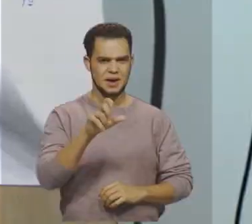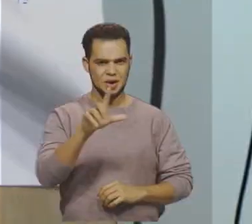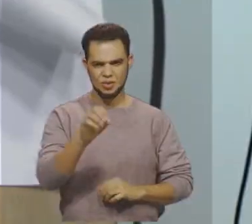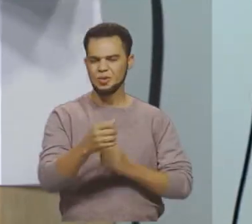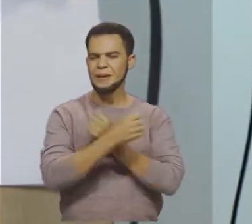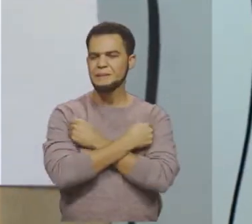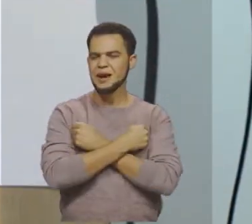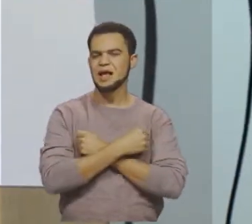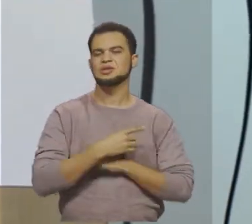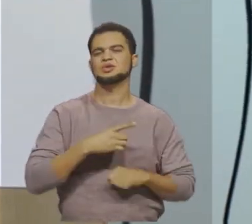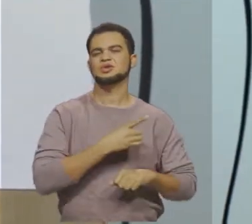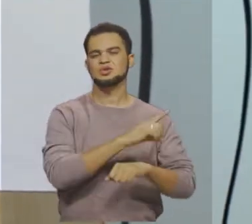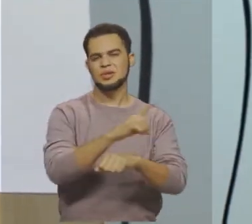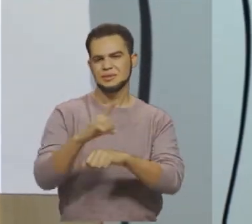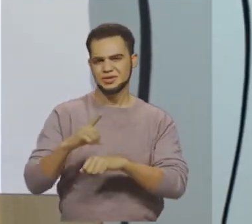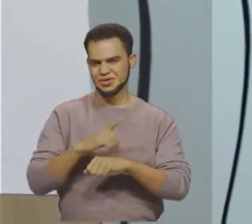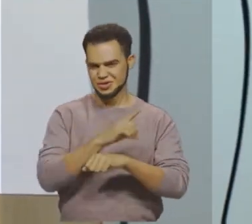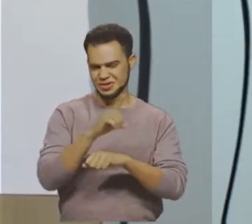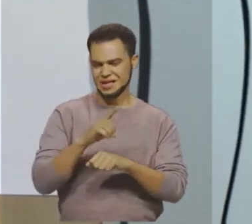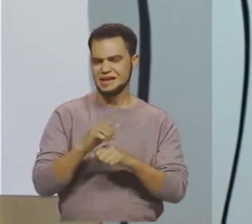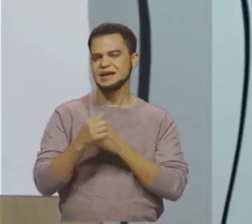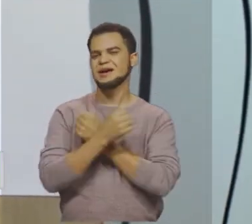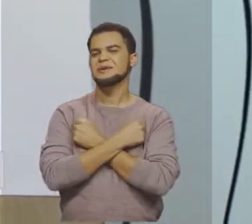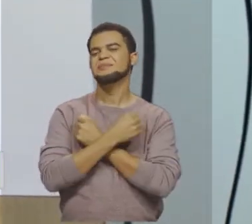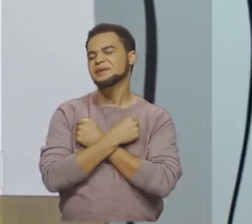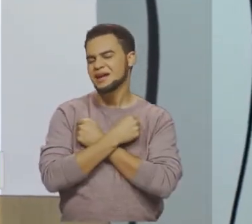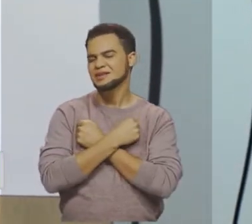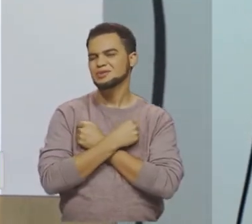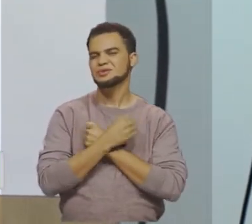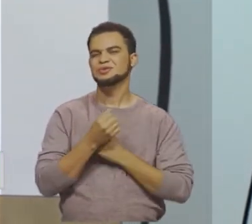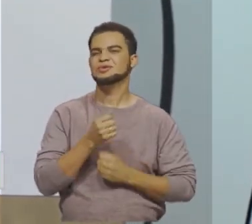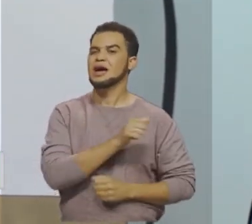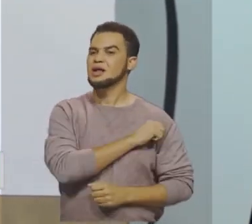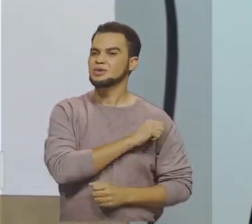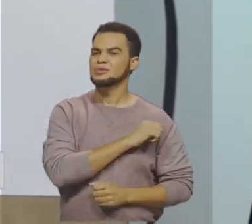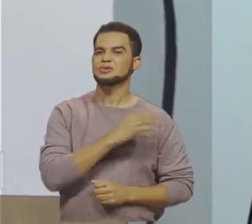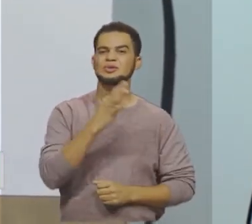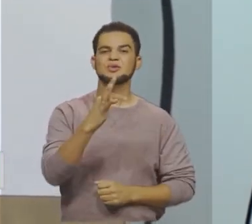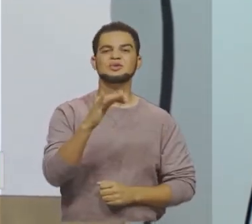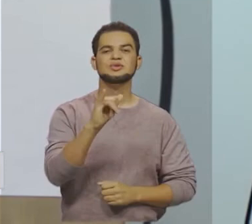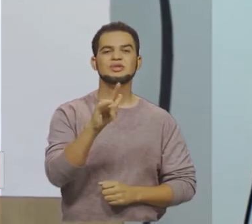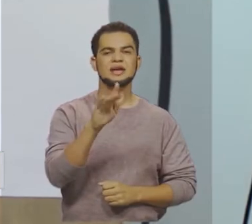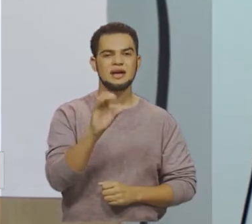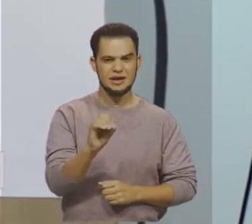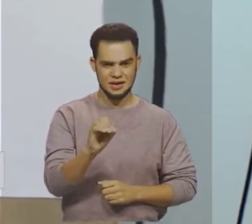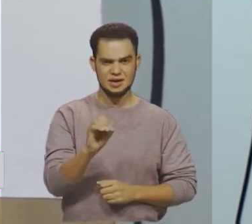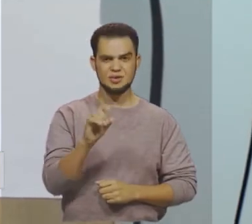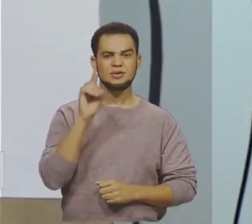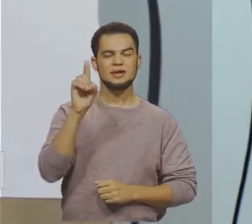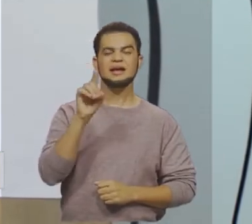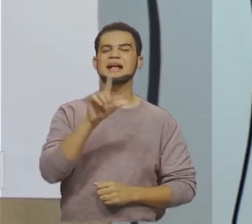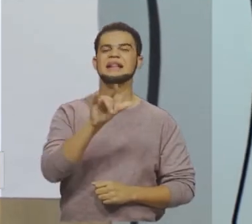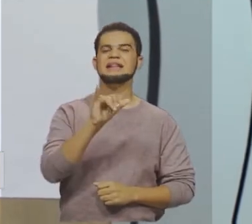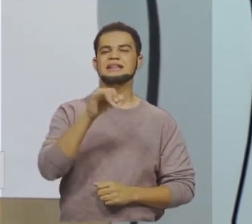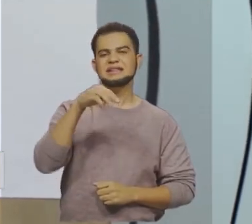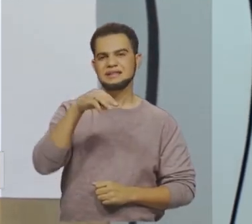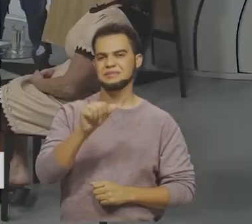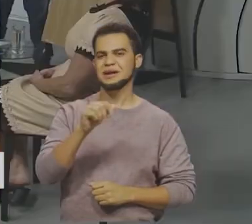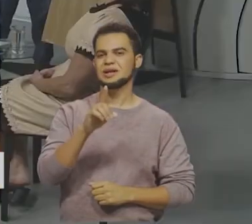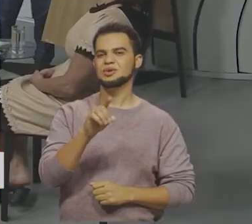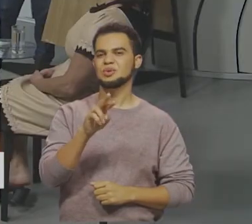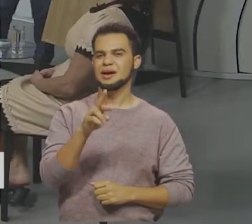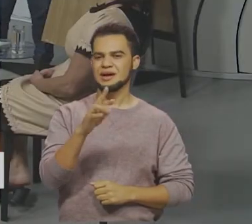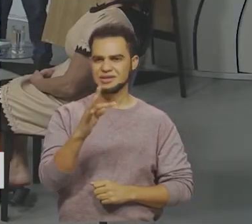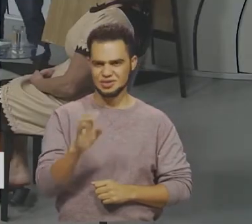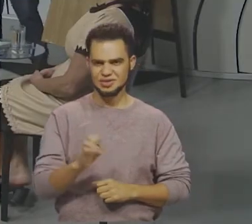a Diamantina, abraço para os estudantes da Tiago Delgado, lá de Lima Duarte, abração para vocês, tá? Sempre